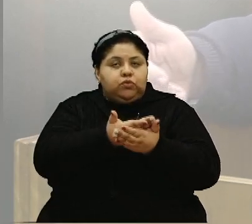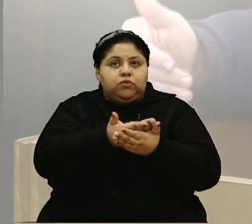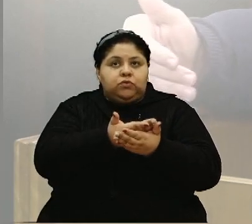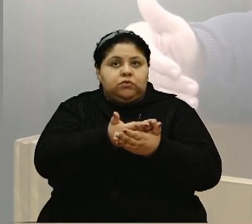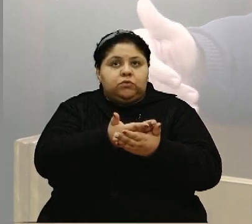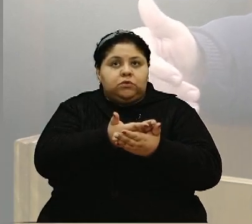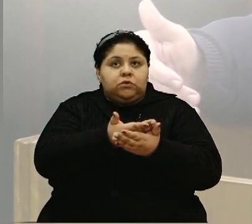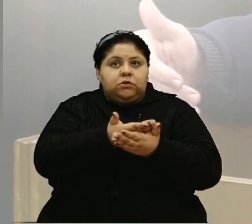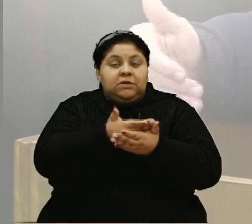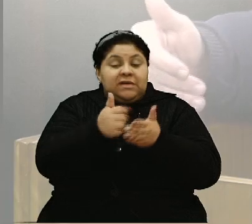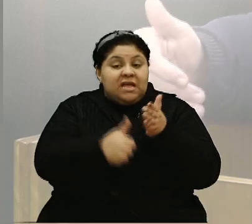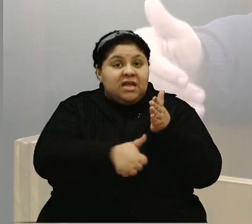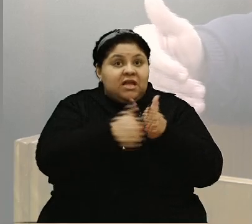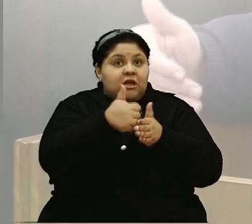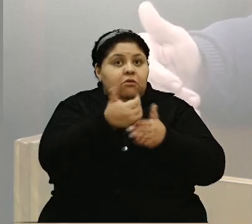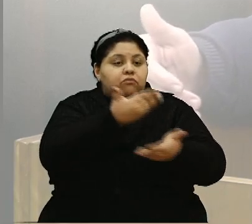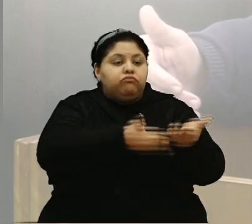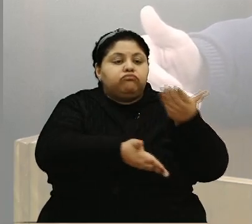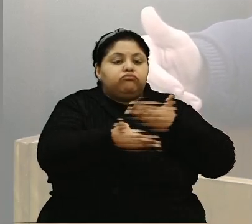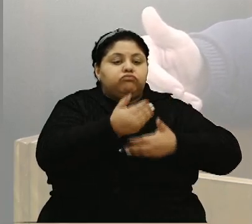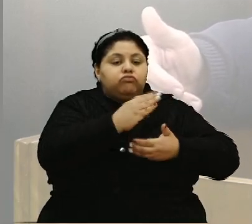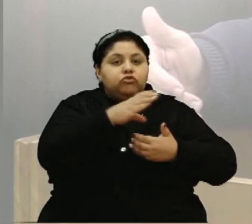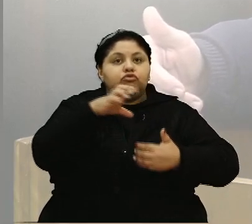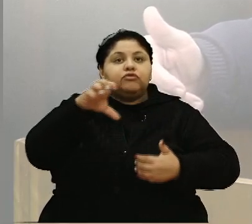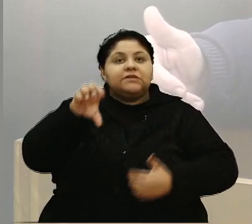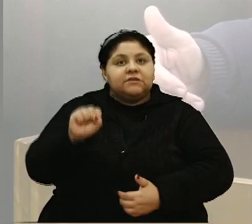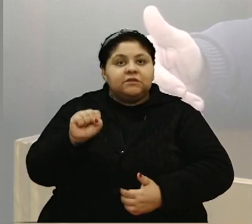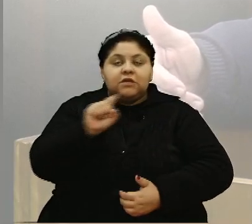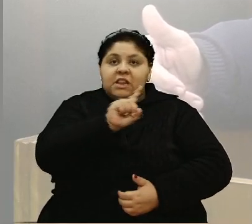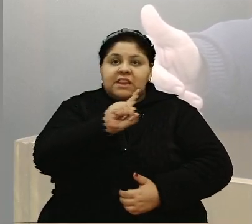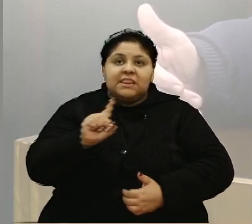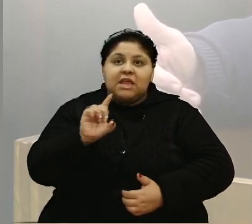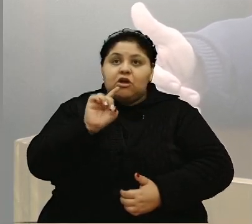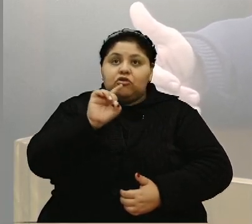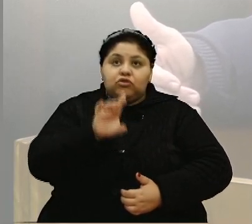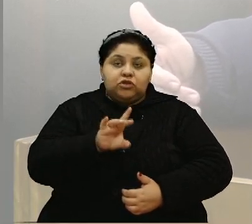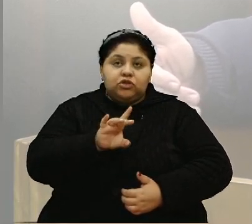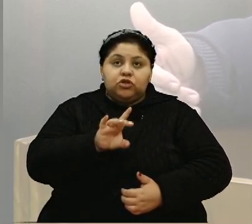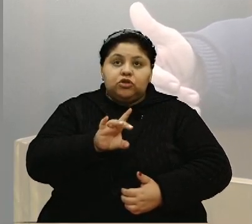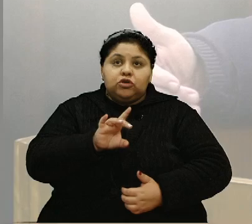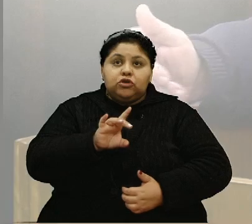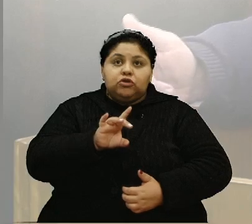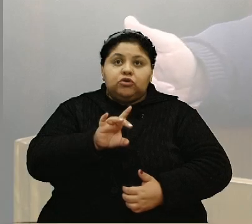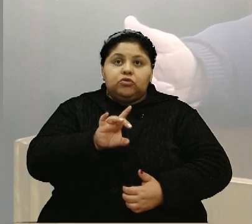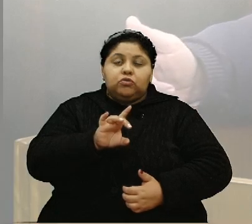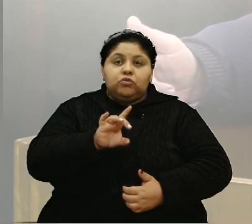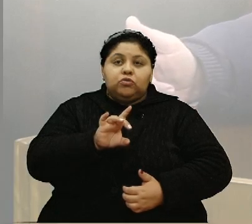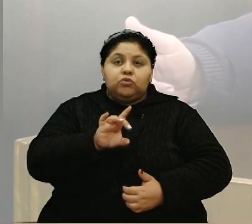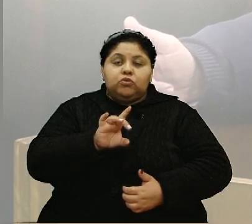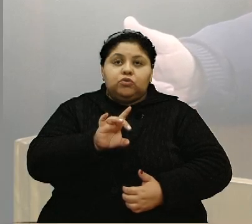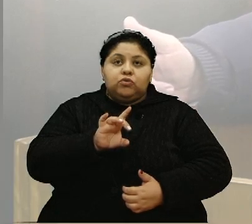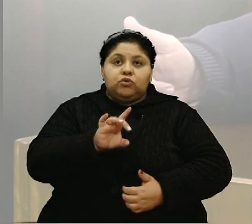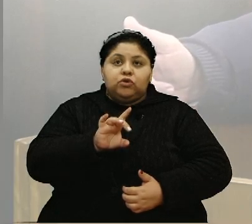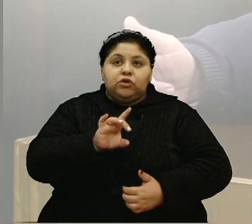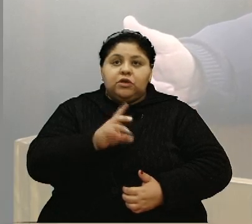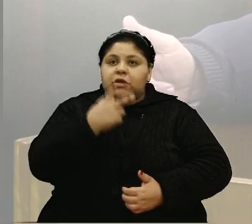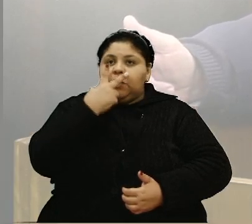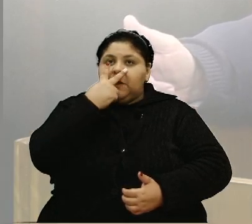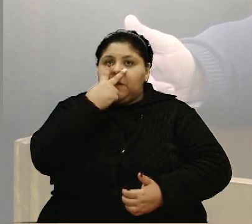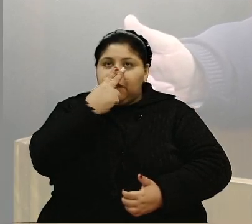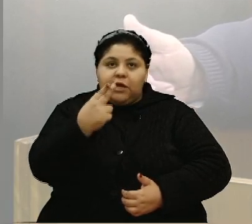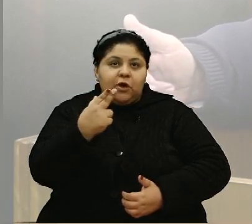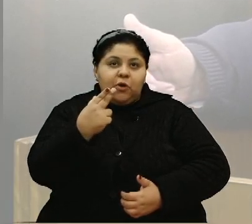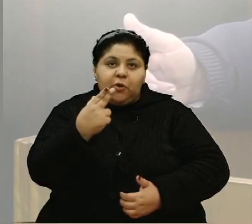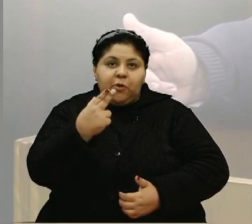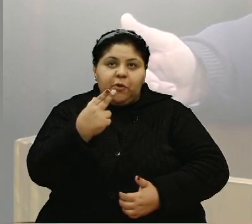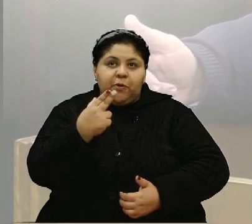que essa melhora no atendimento do CES não seja, como a gente diz, um sorrisal no copo d'água, né? Que você joga, derrete e